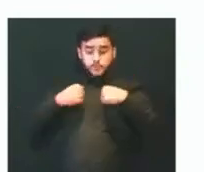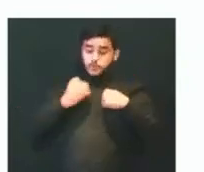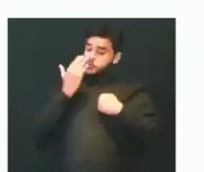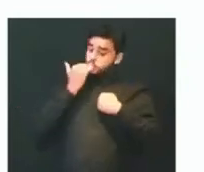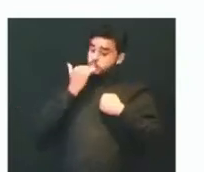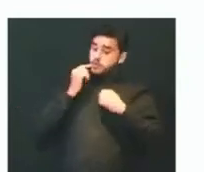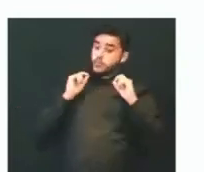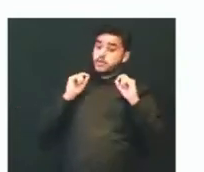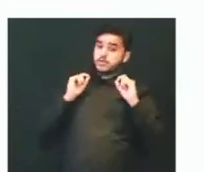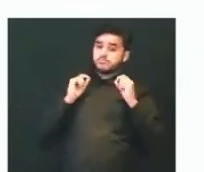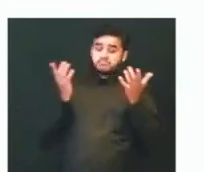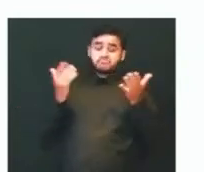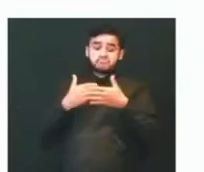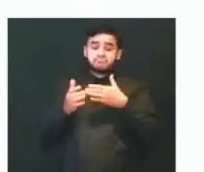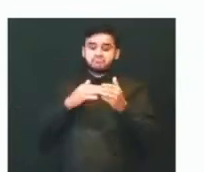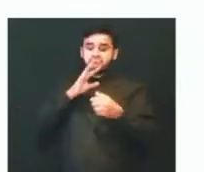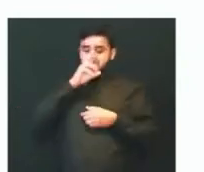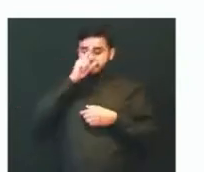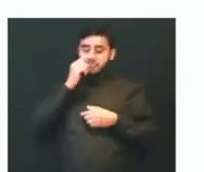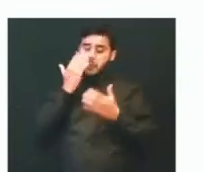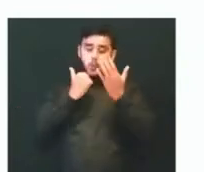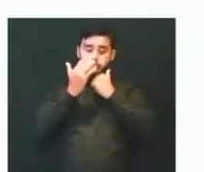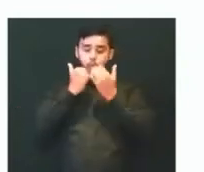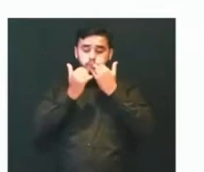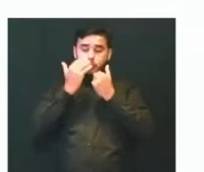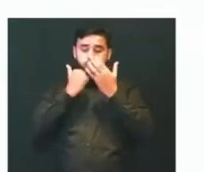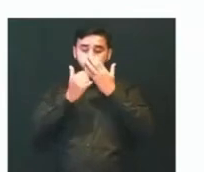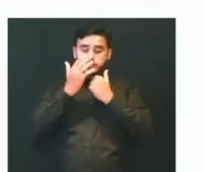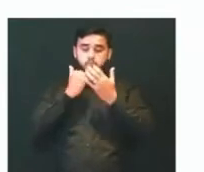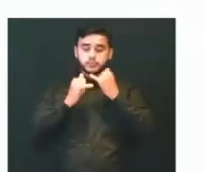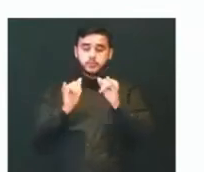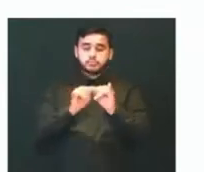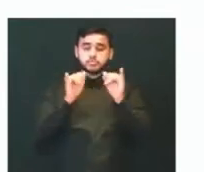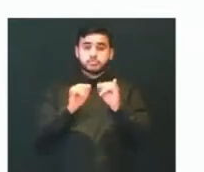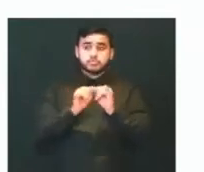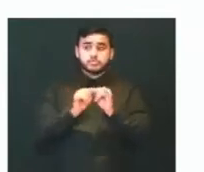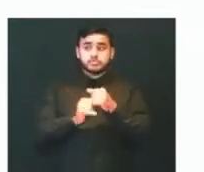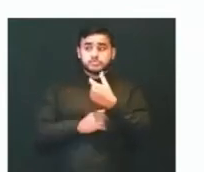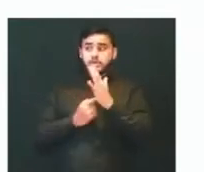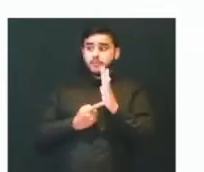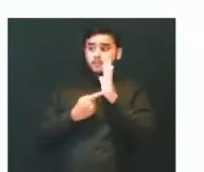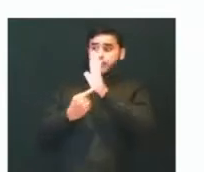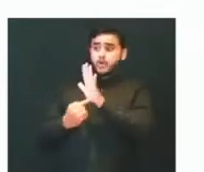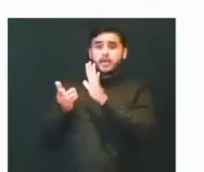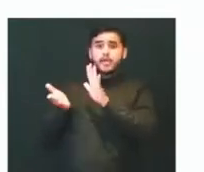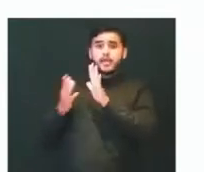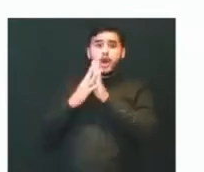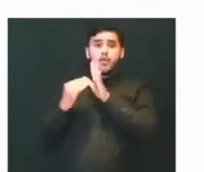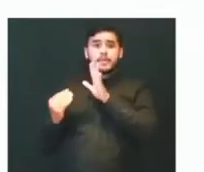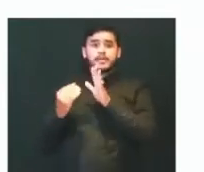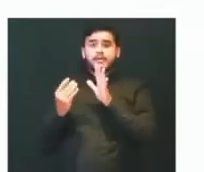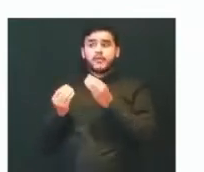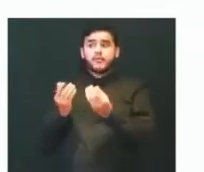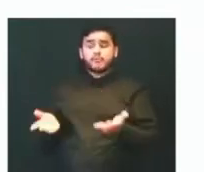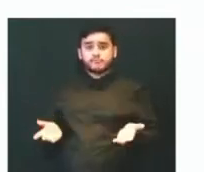comendo o que dá, está comendo o que dá tempo, às vezes não está comendo. Então, como é que você quer que